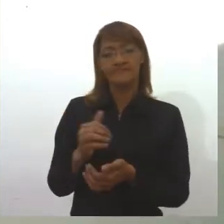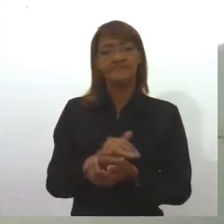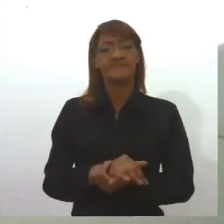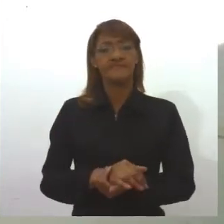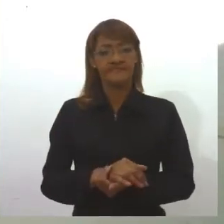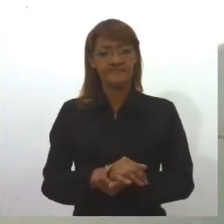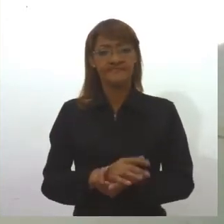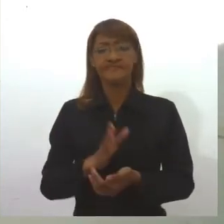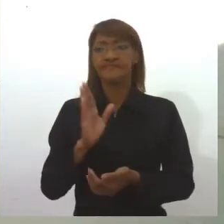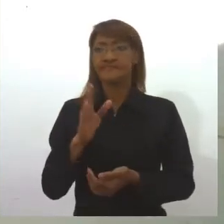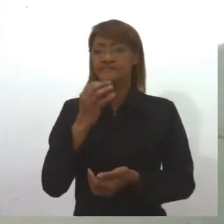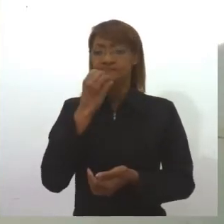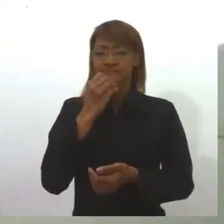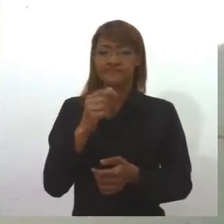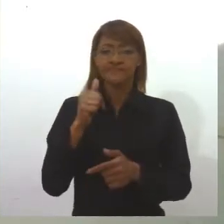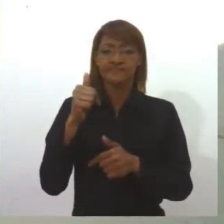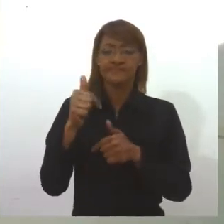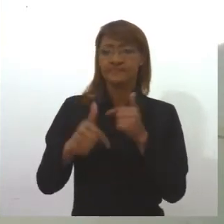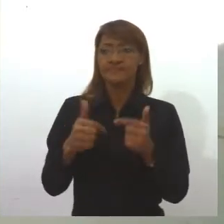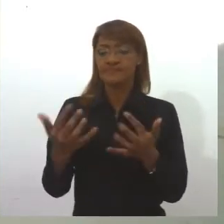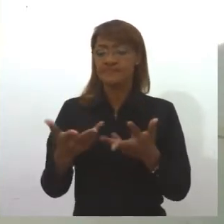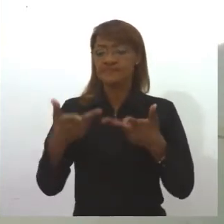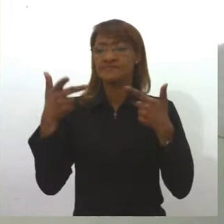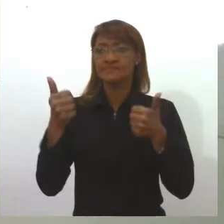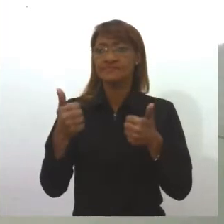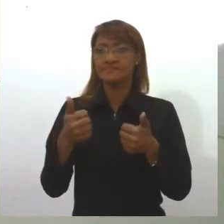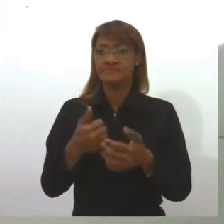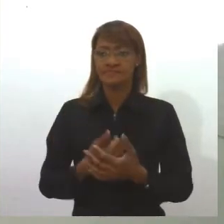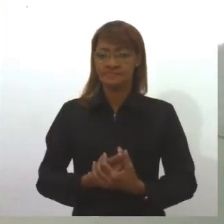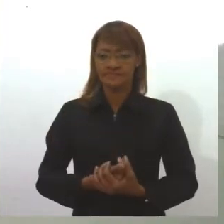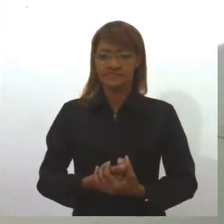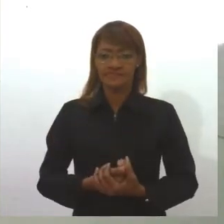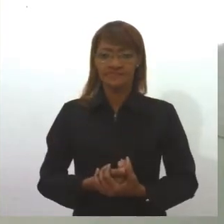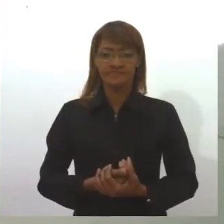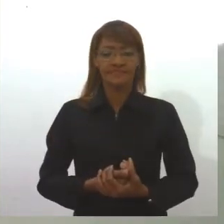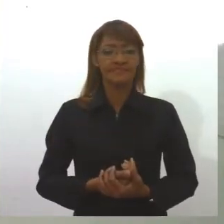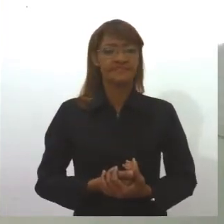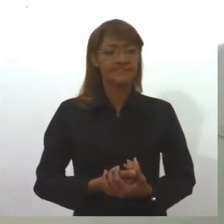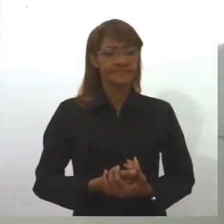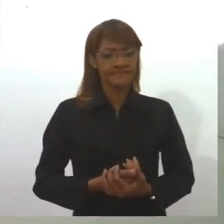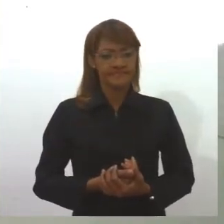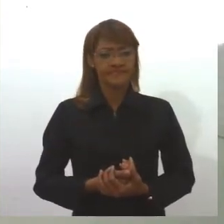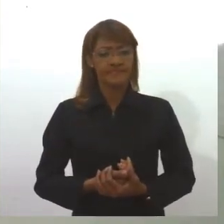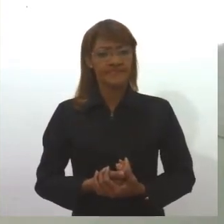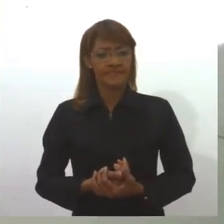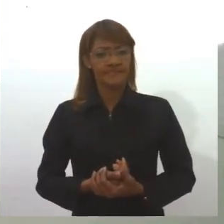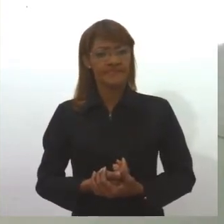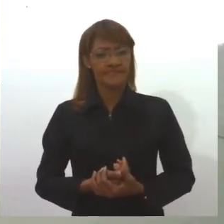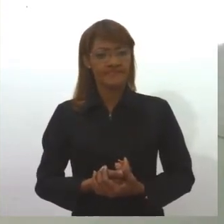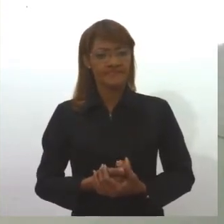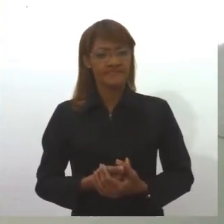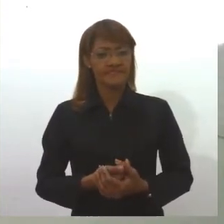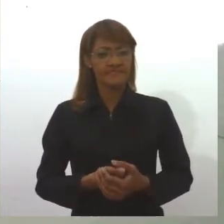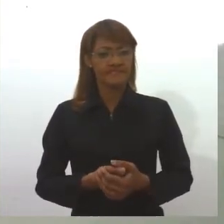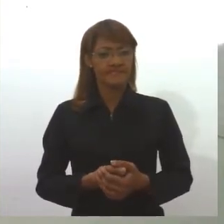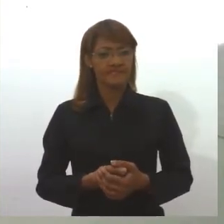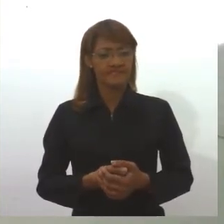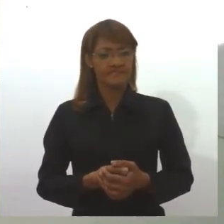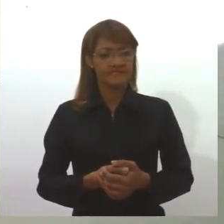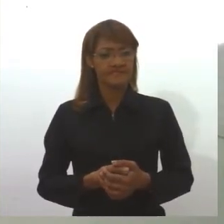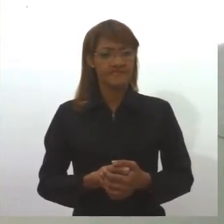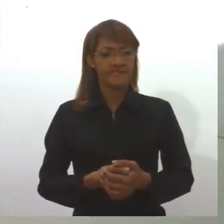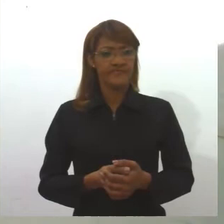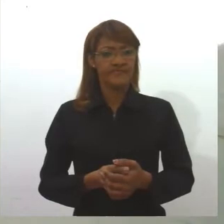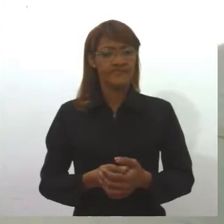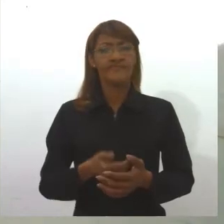esse conhecimento, trabalhando essas habilidades. Isso, e eu considero até que mais do que a parte